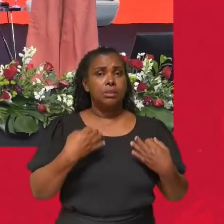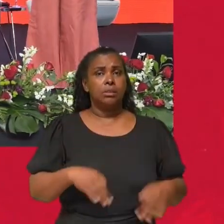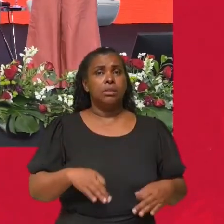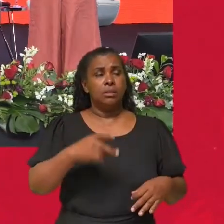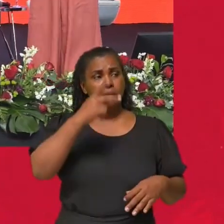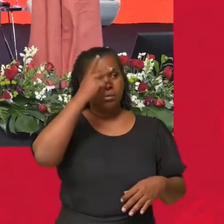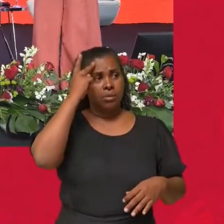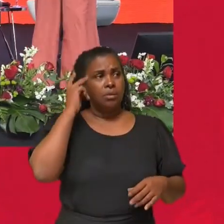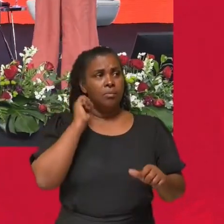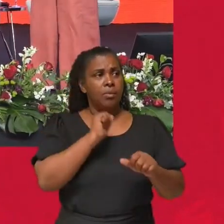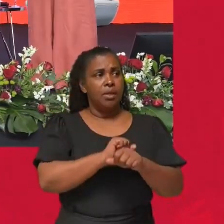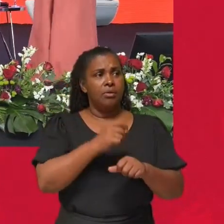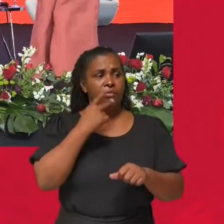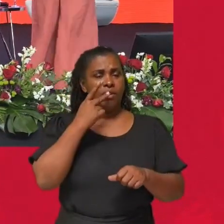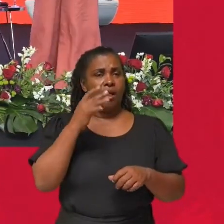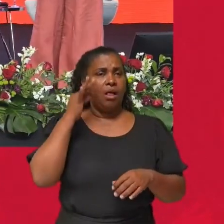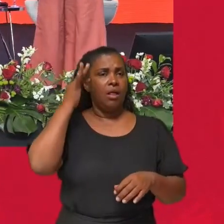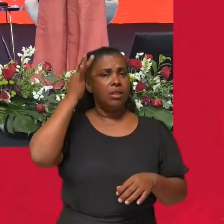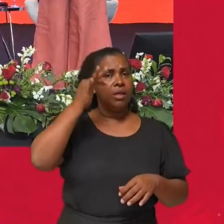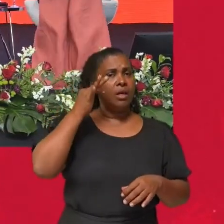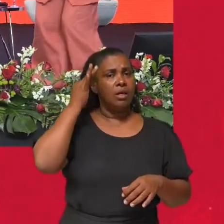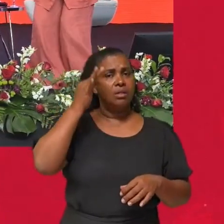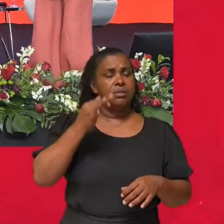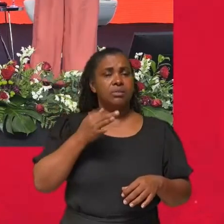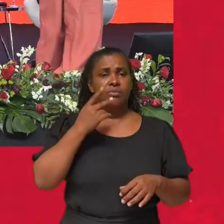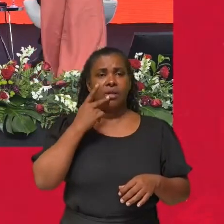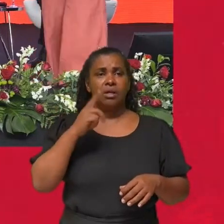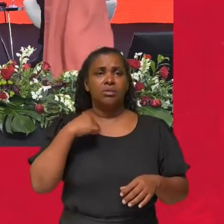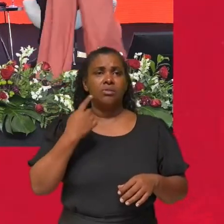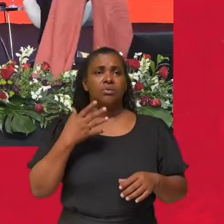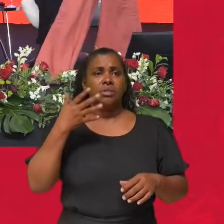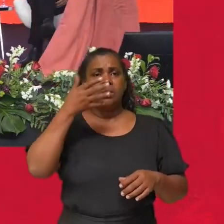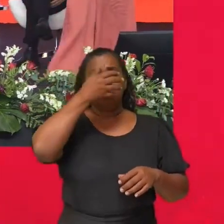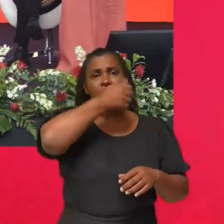tese. Falar que nós vamos salvar o Brasil. Como?